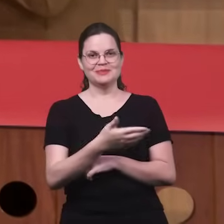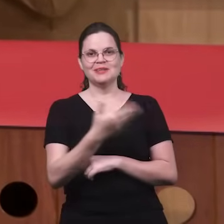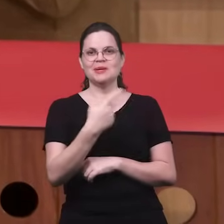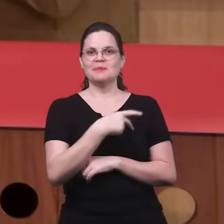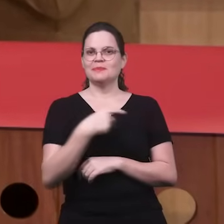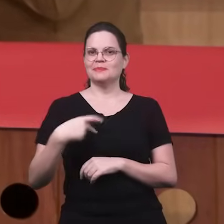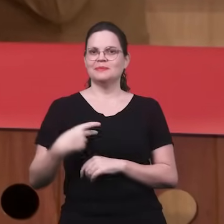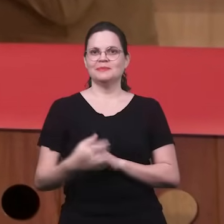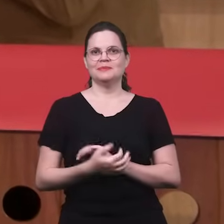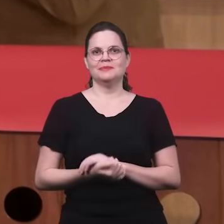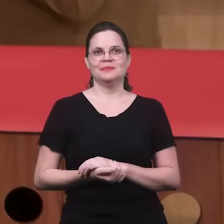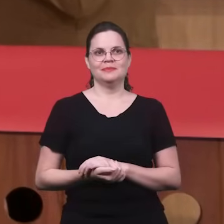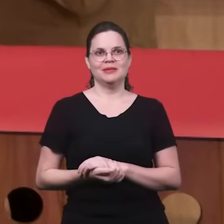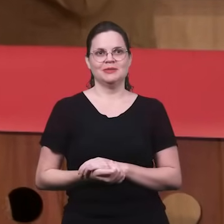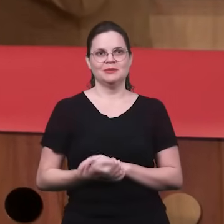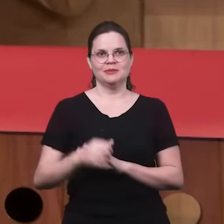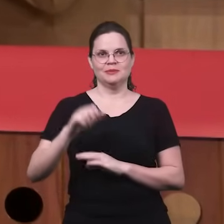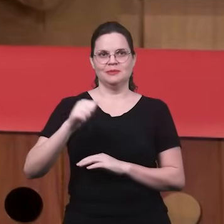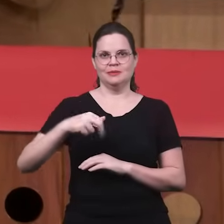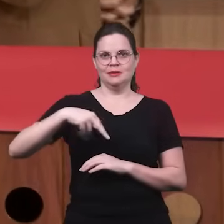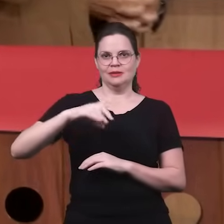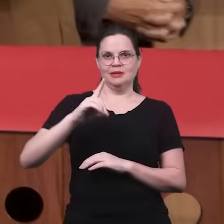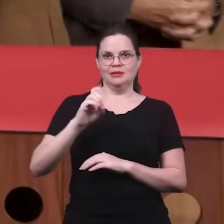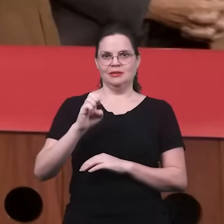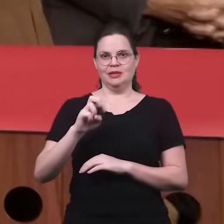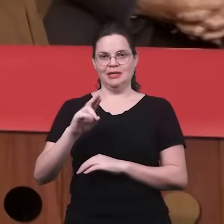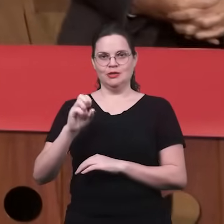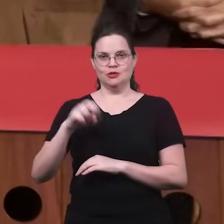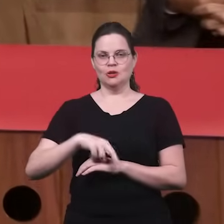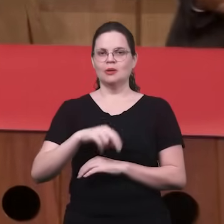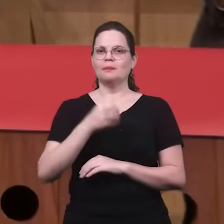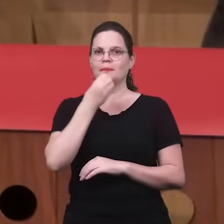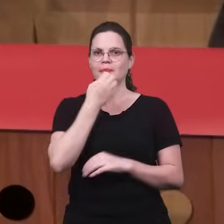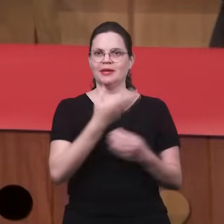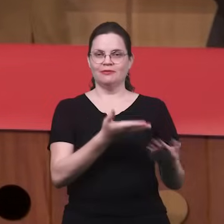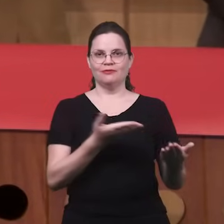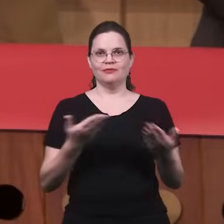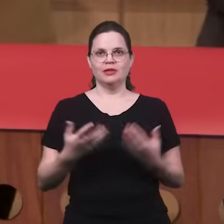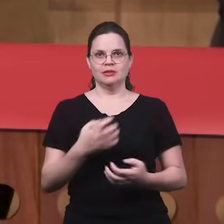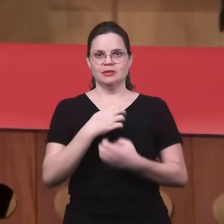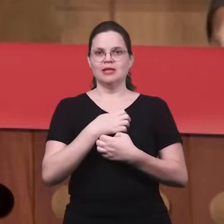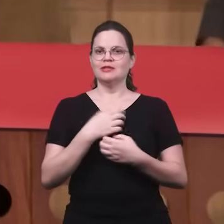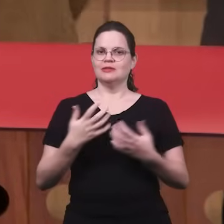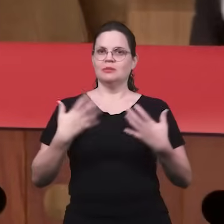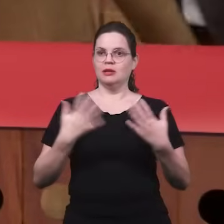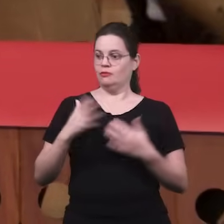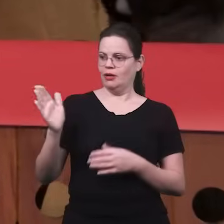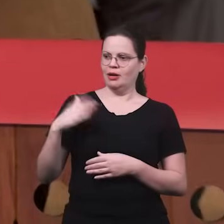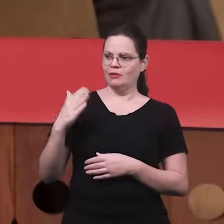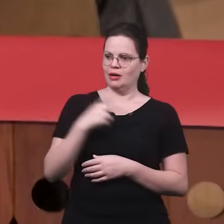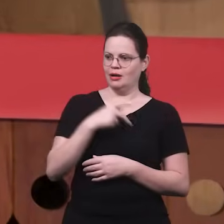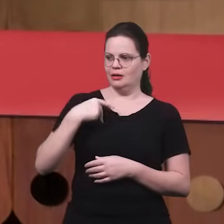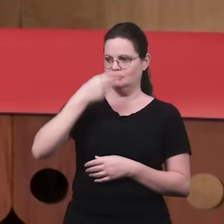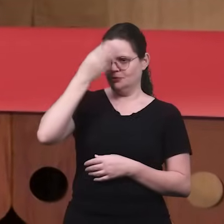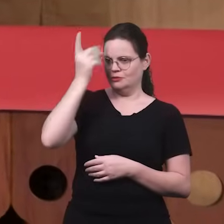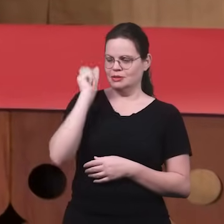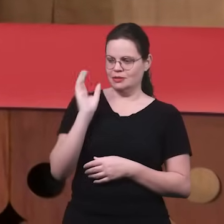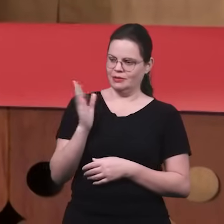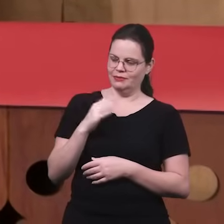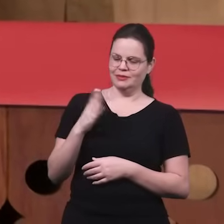pastor Anderson Loyola. Pastor Anderson, bem-vindo aqui ao programa. Obrigado. Alegria. Pode ficar aqui, pastor Marcelo. Fica conosco